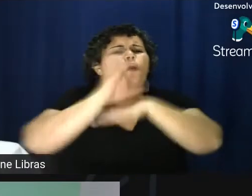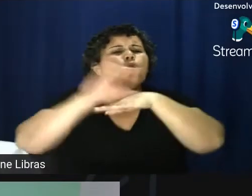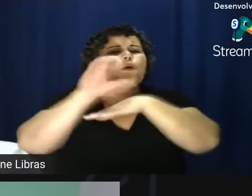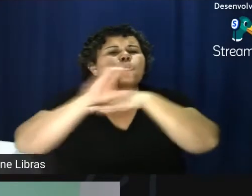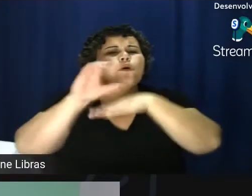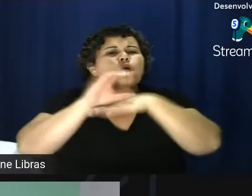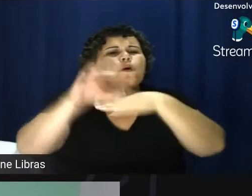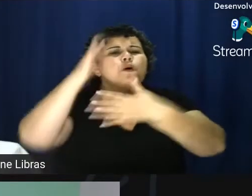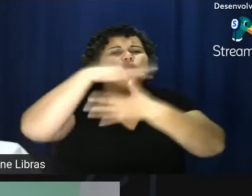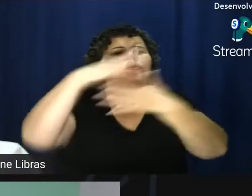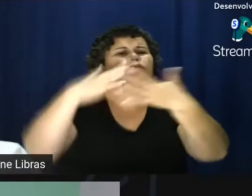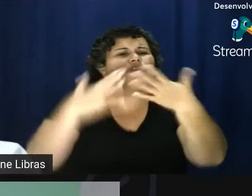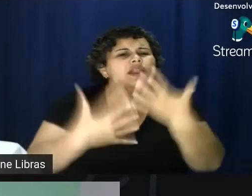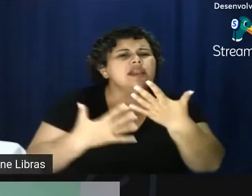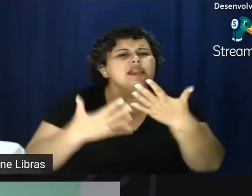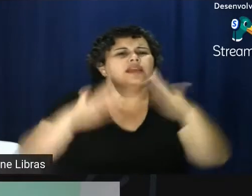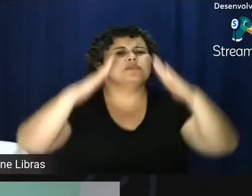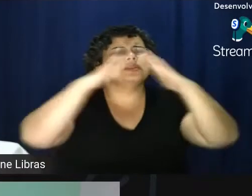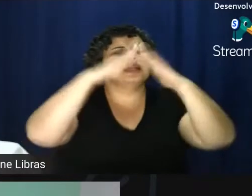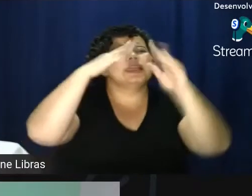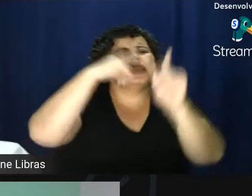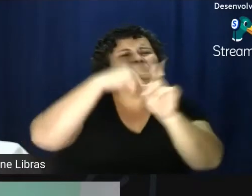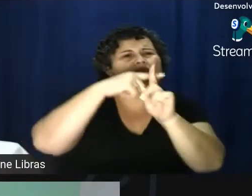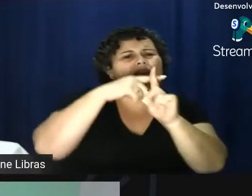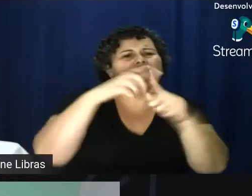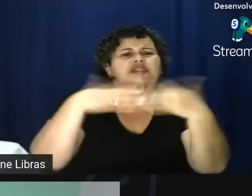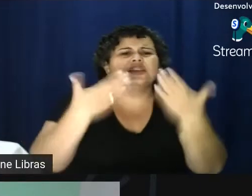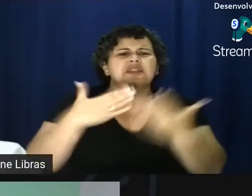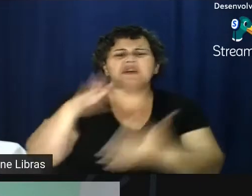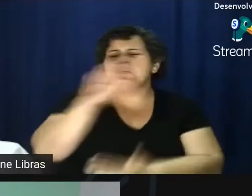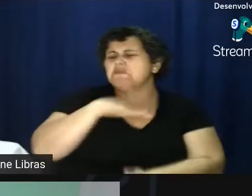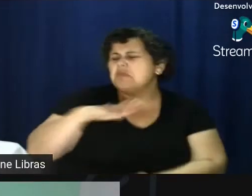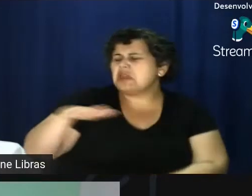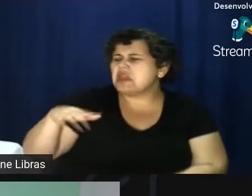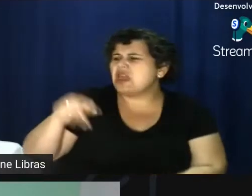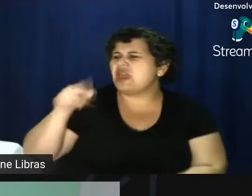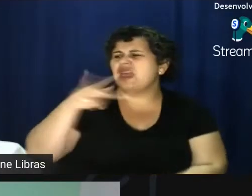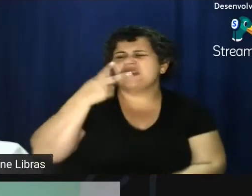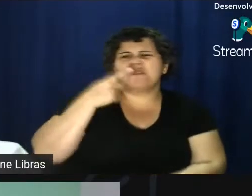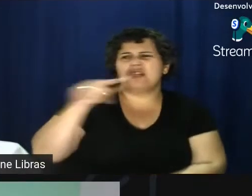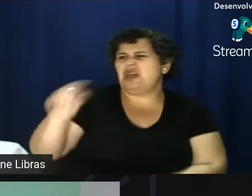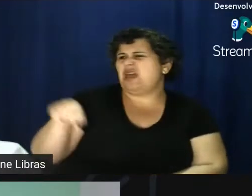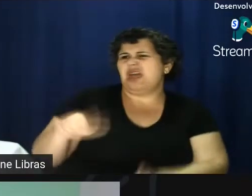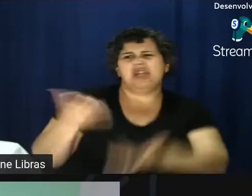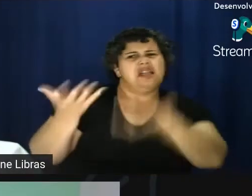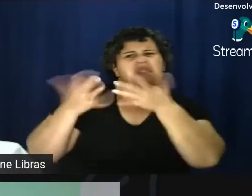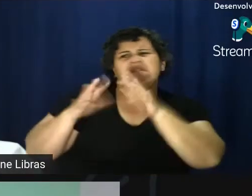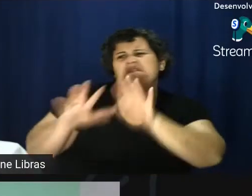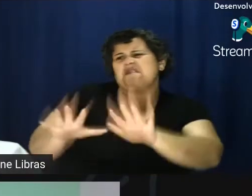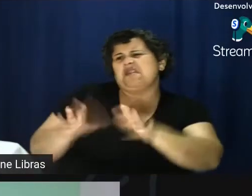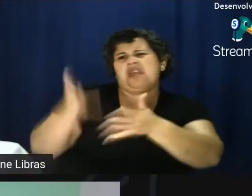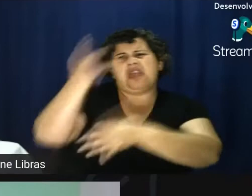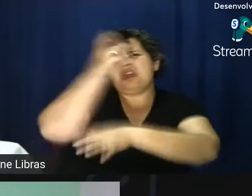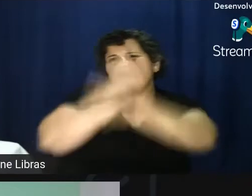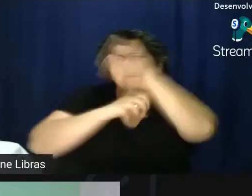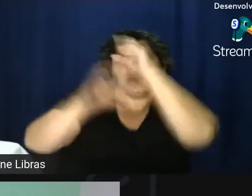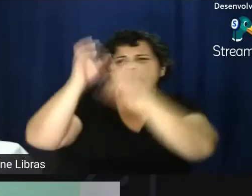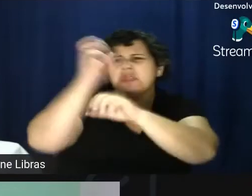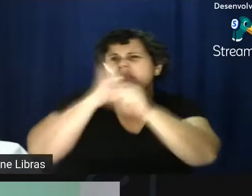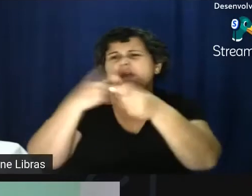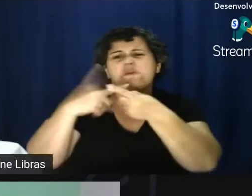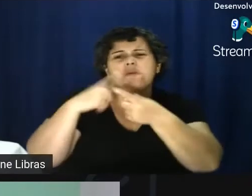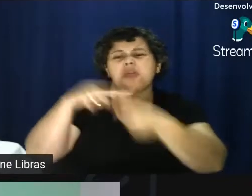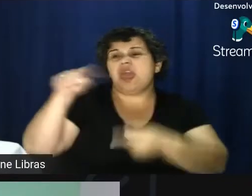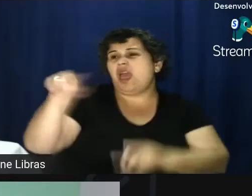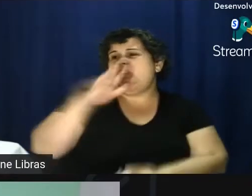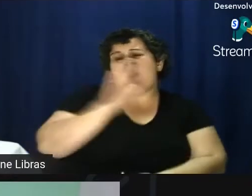muito pequena, o pessoal pensou assim: mas ela não vai ter interesse, ela não vai querer aprender, porque ela é